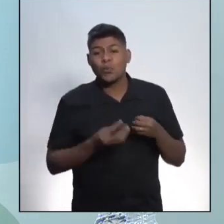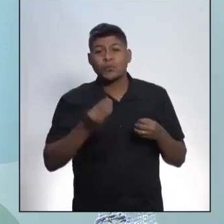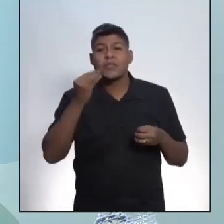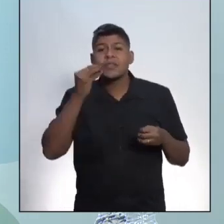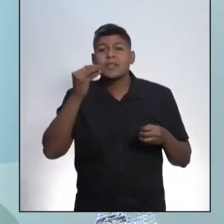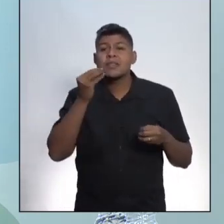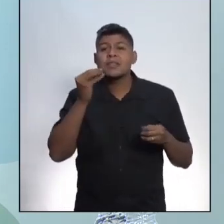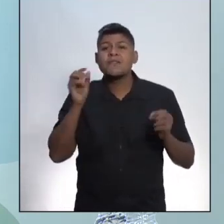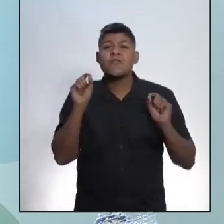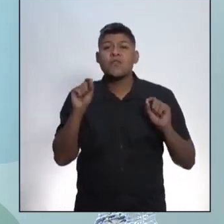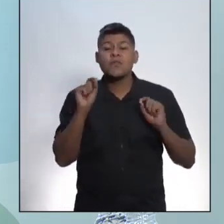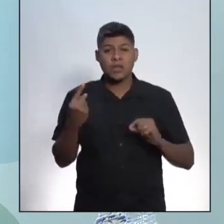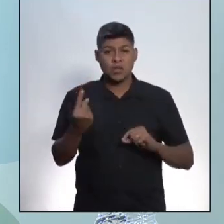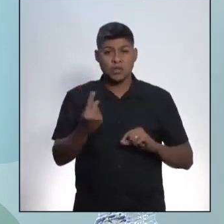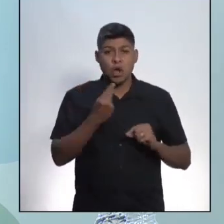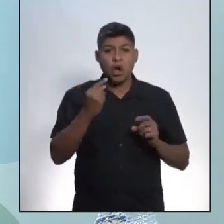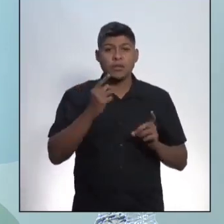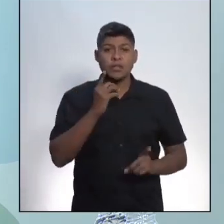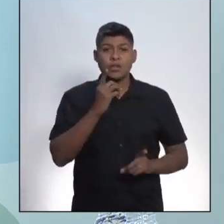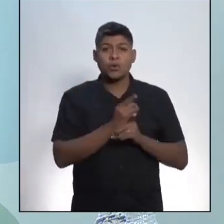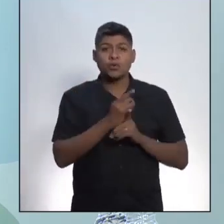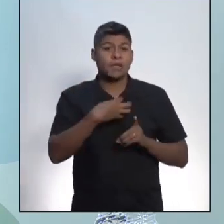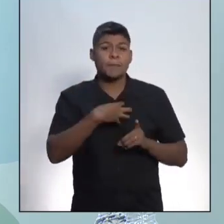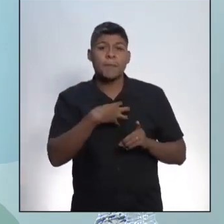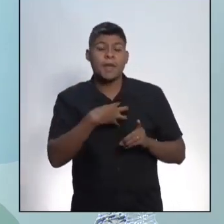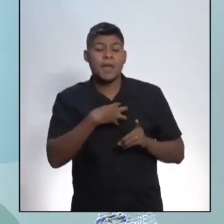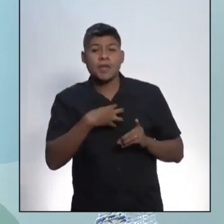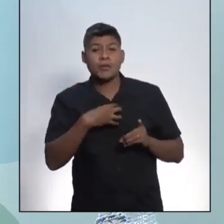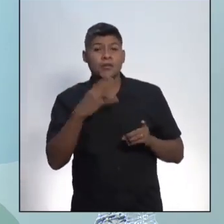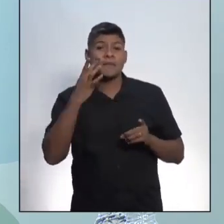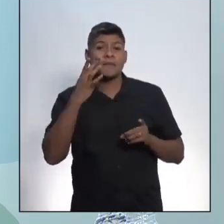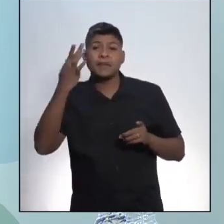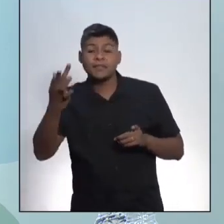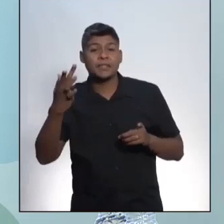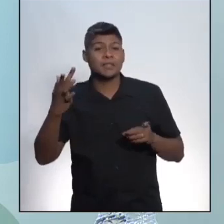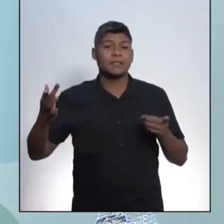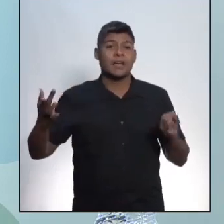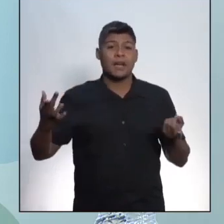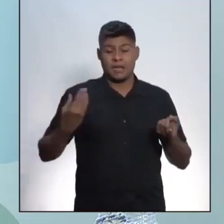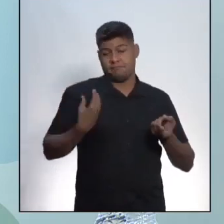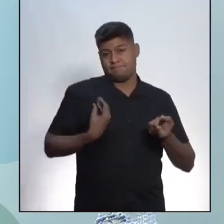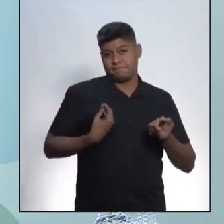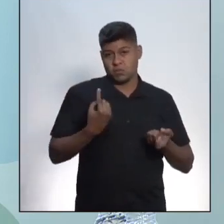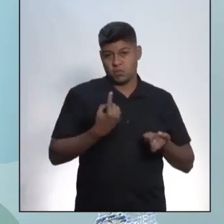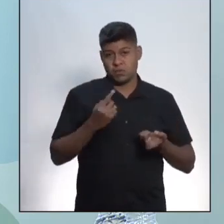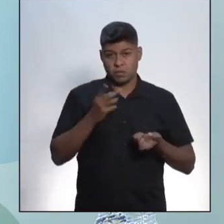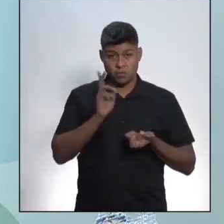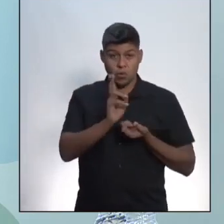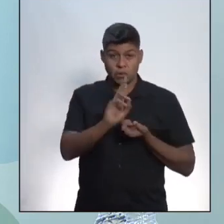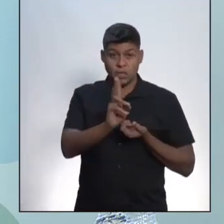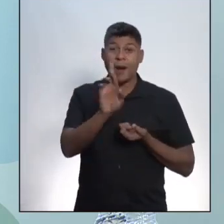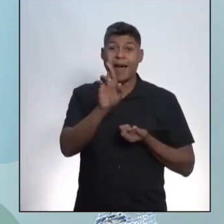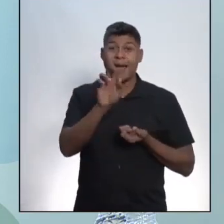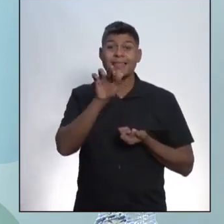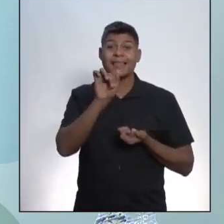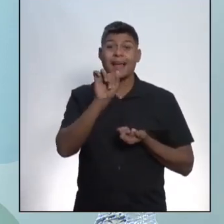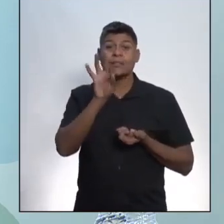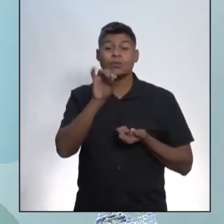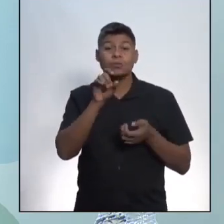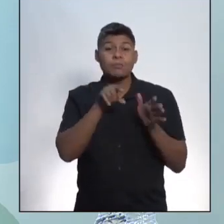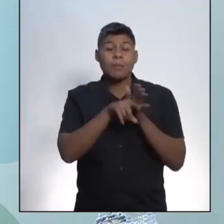tentativa de a gente encontrar meios para facilitar o nosso caminho. Renato, quero continuar contigo perguntando o seguinte: